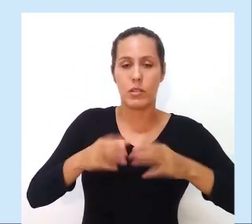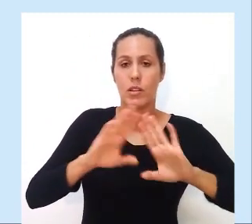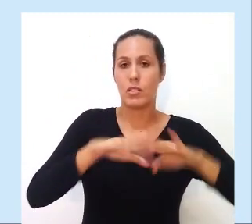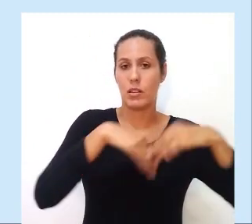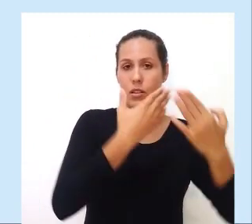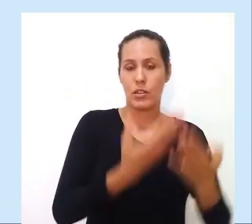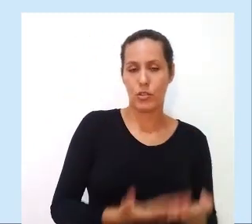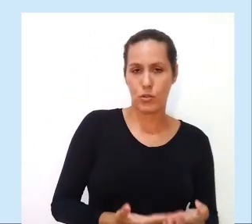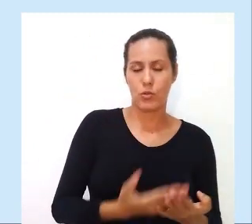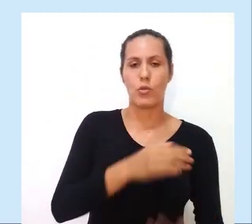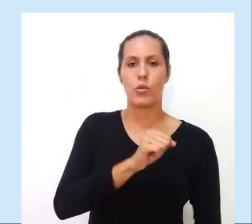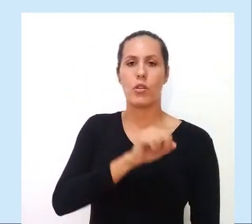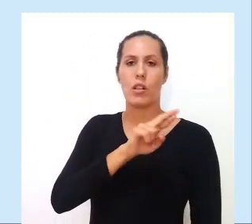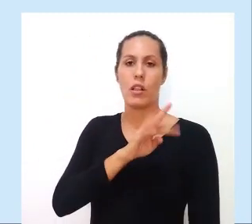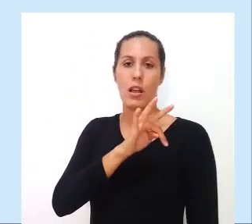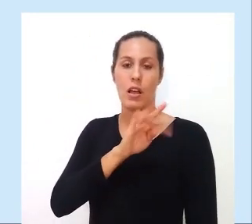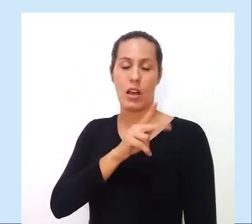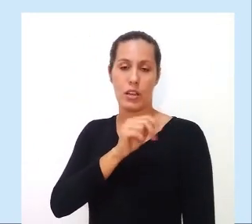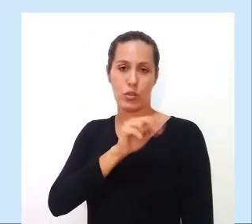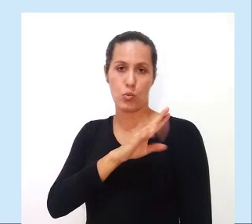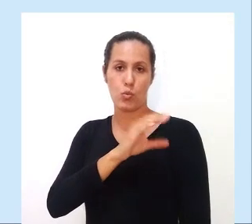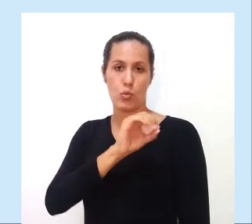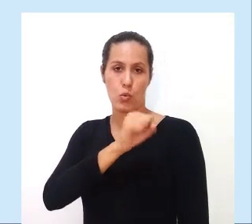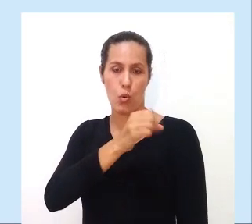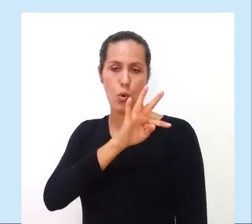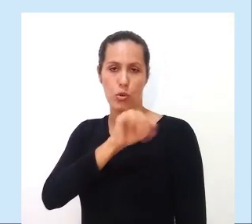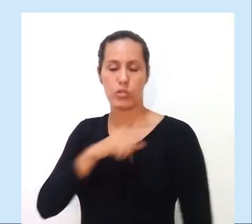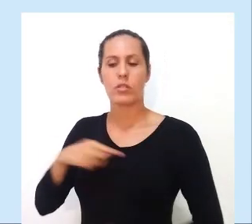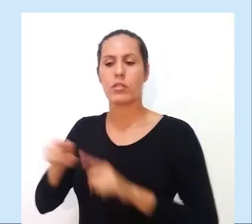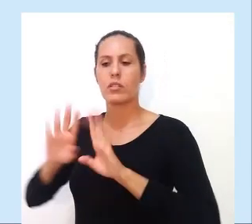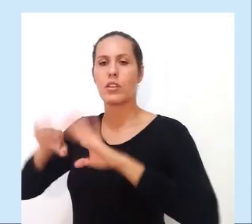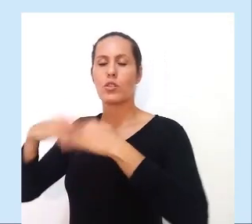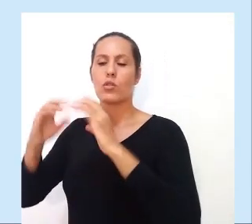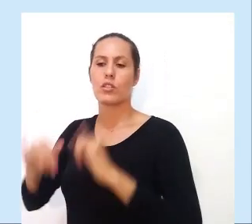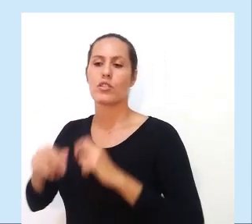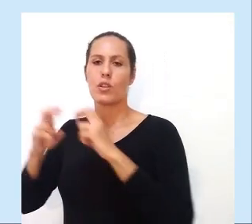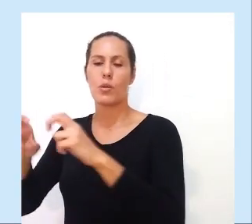para a comunidade da Escola Presidente Arthur da Costa Silva, que eu trabalho